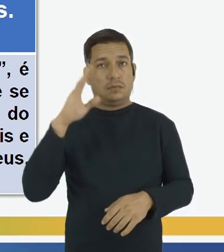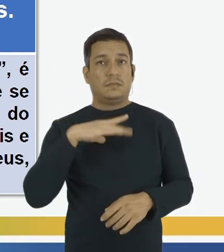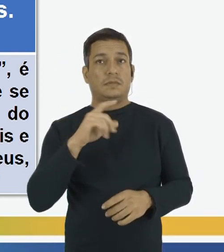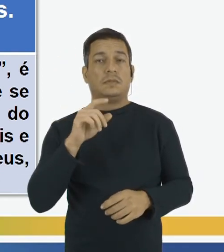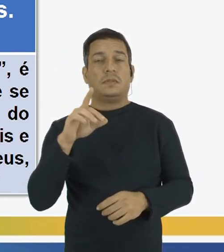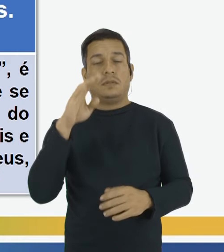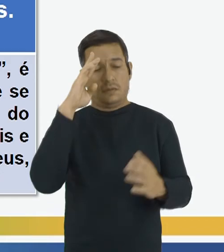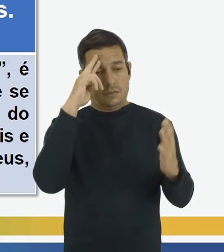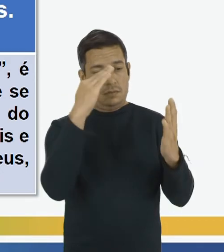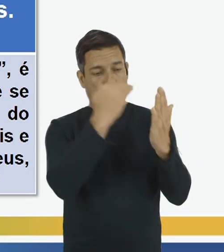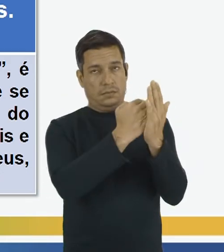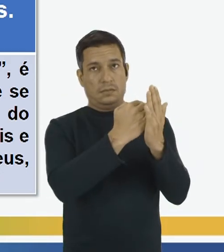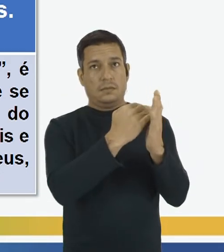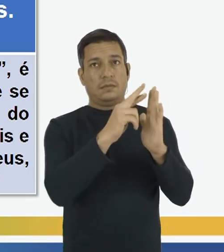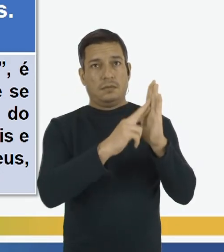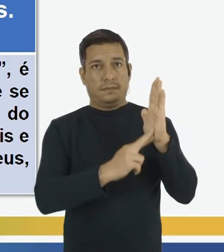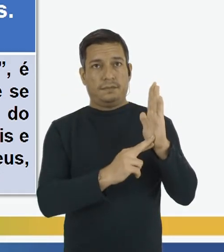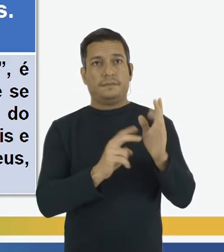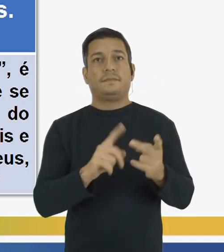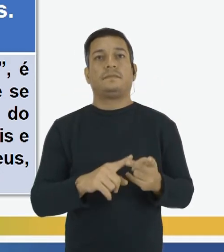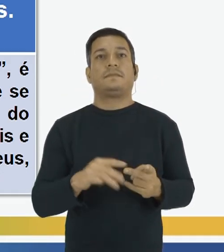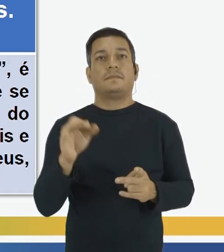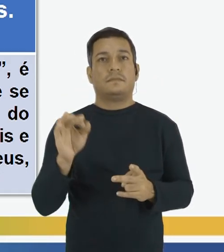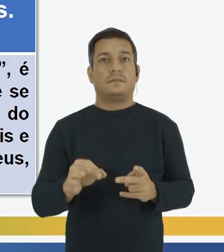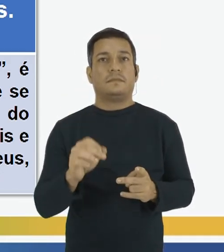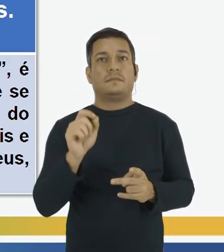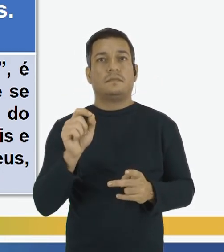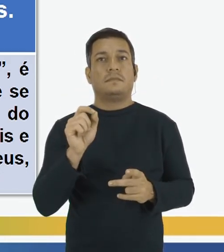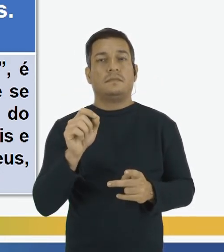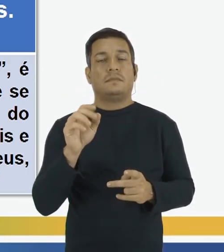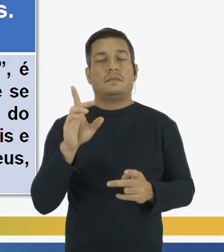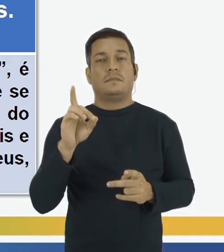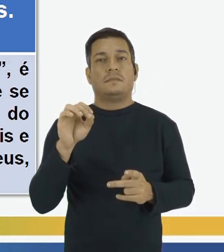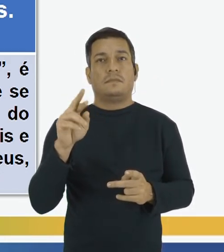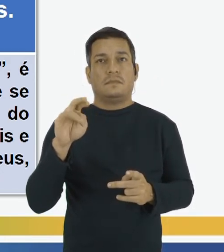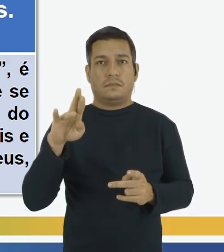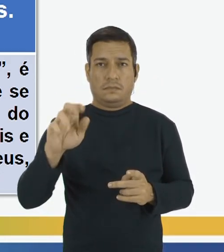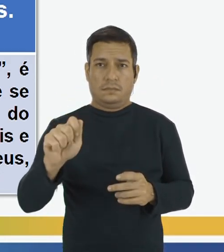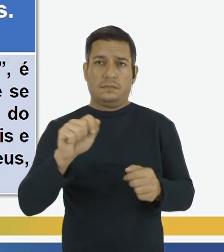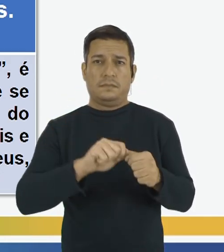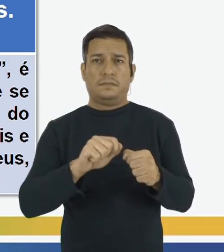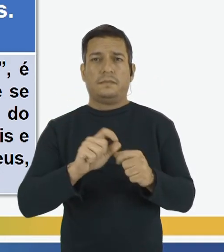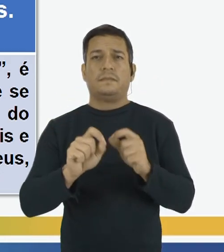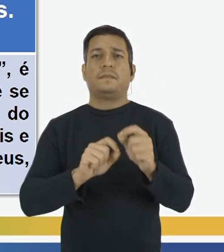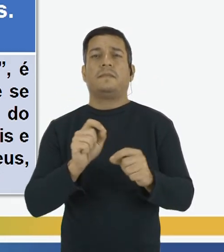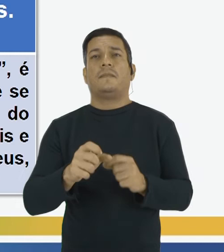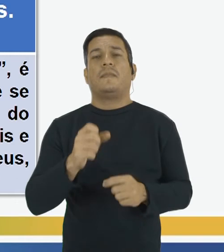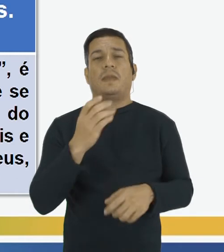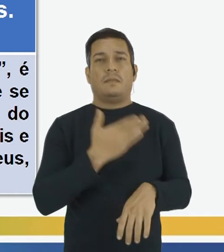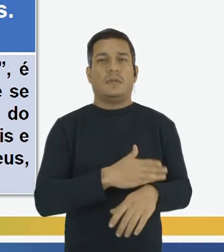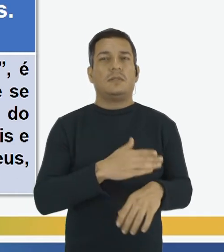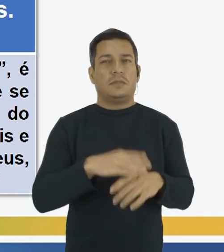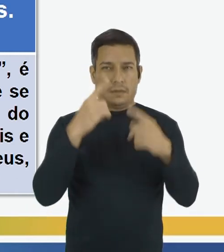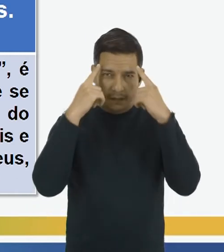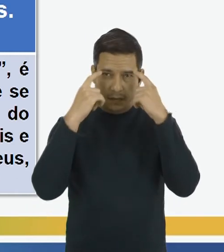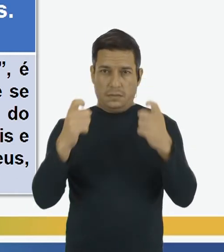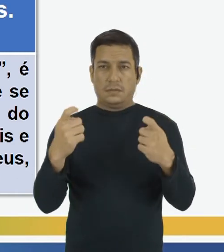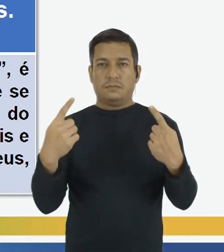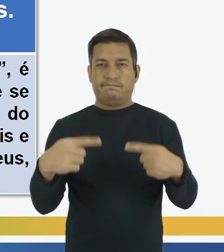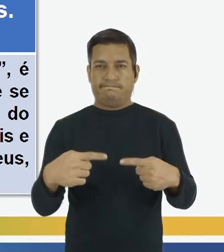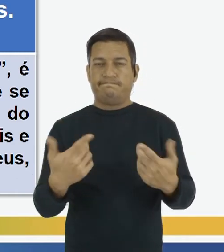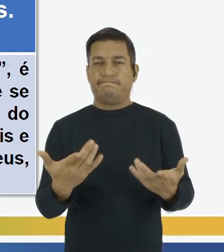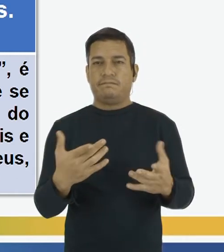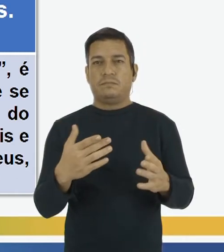doutrina? É correto a doutrina fazer esse tipo de... praticar violência contra outra,